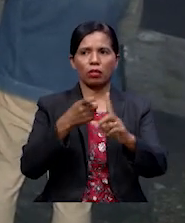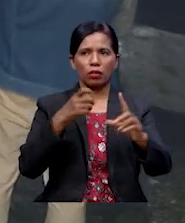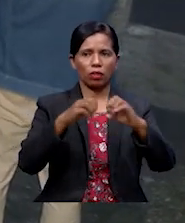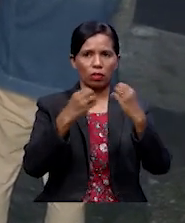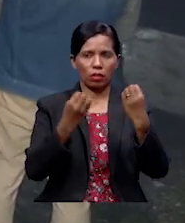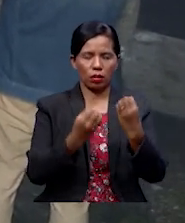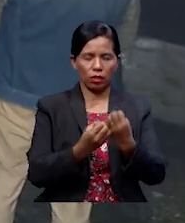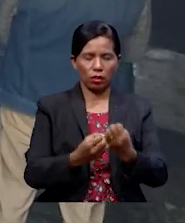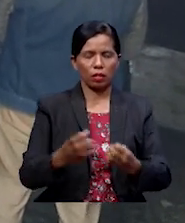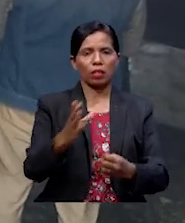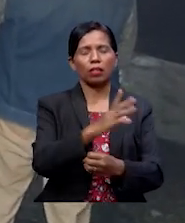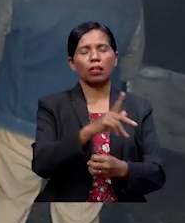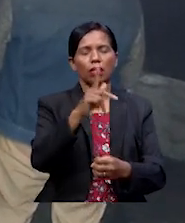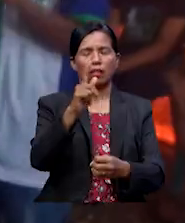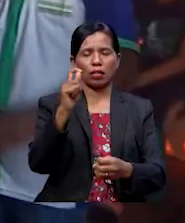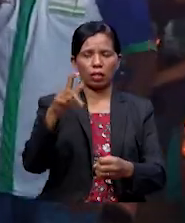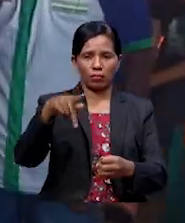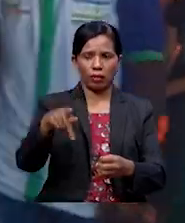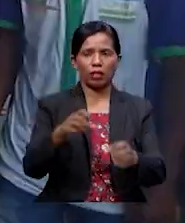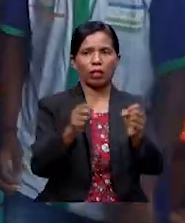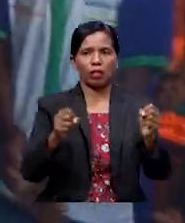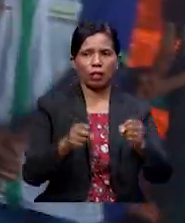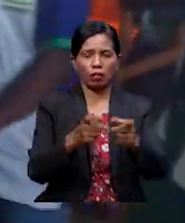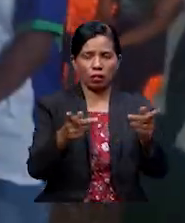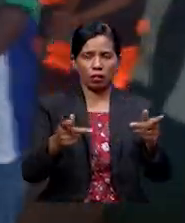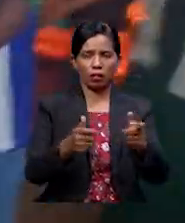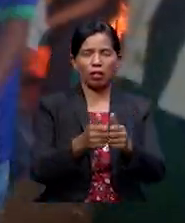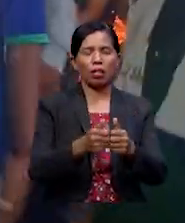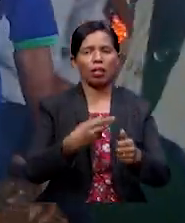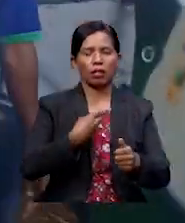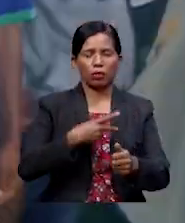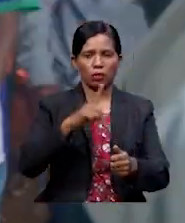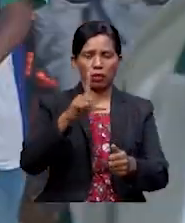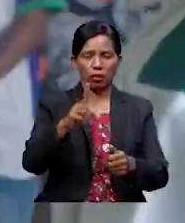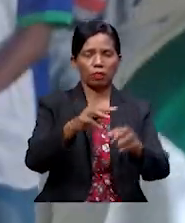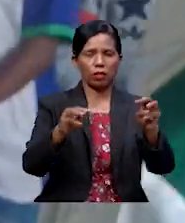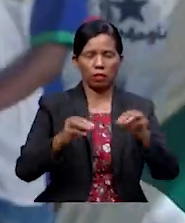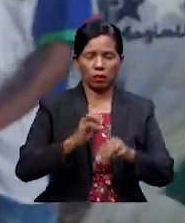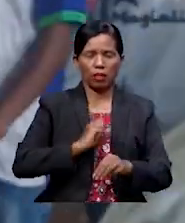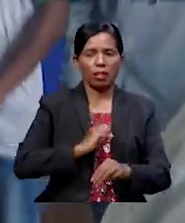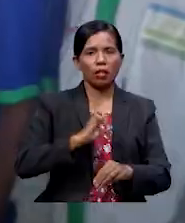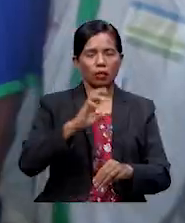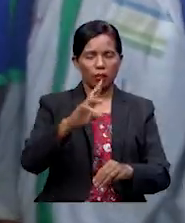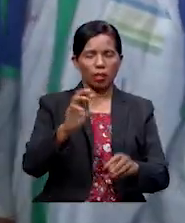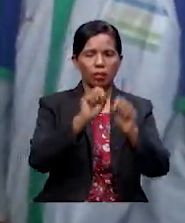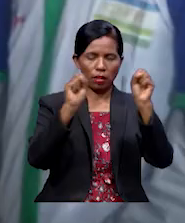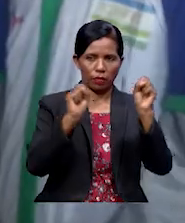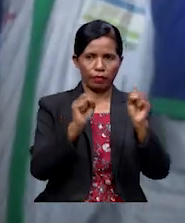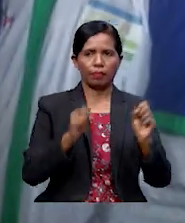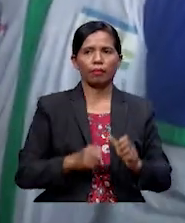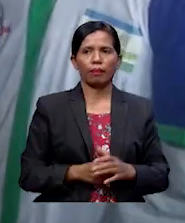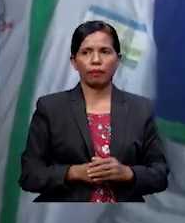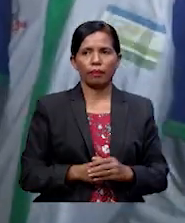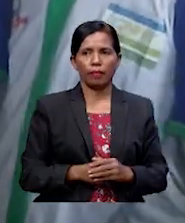que libertana a partir do CNRT e a suco Lissafat, posto administrativo Atulia, município Hermera, sábado, o fim da Leixne.